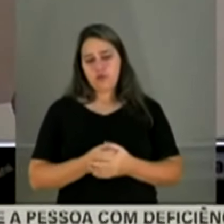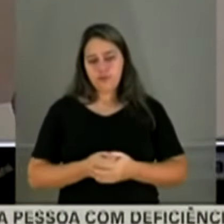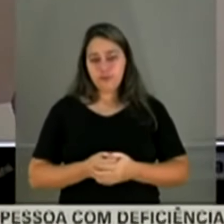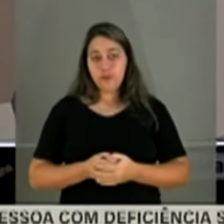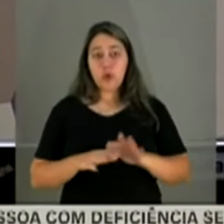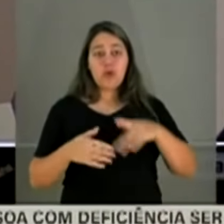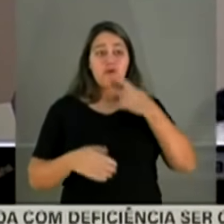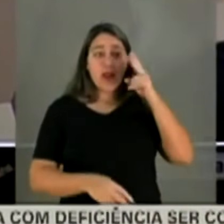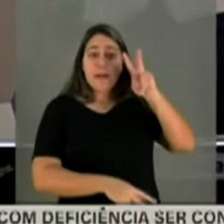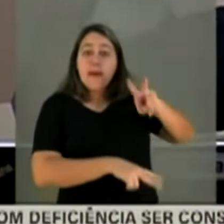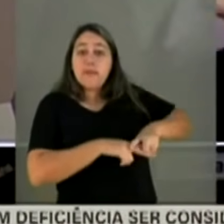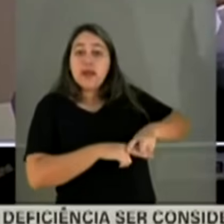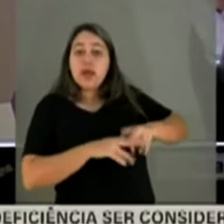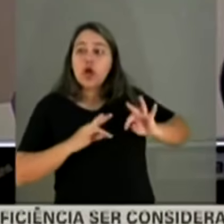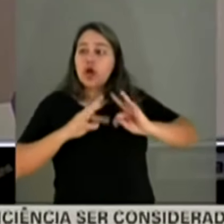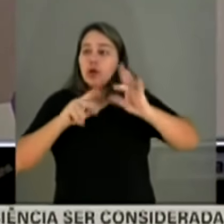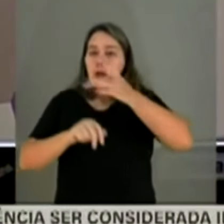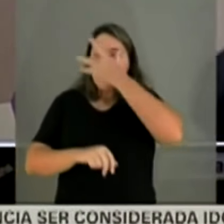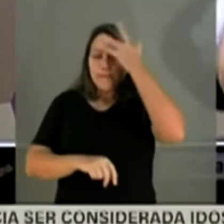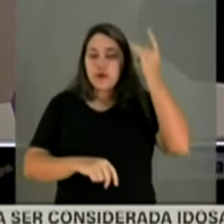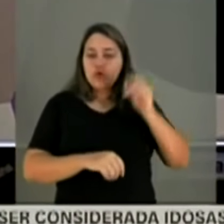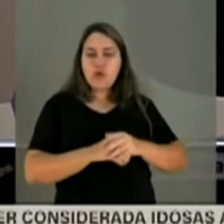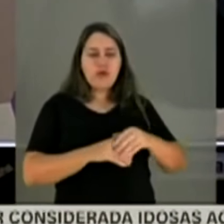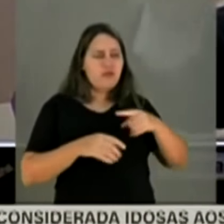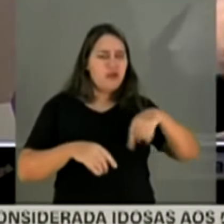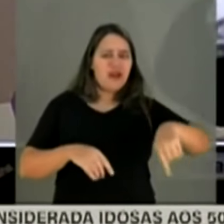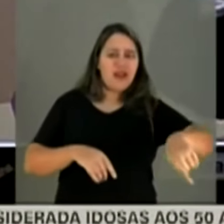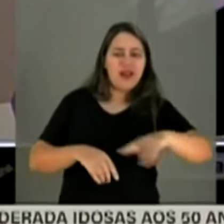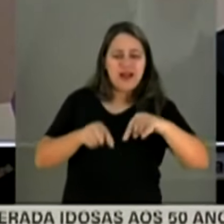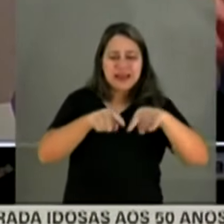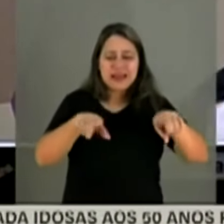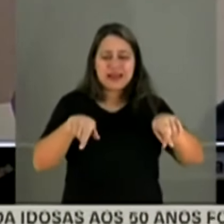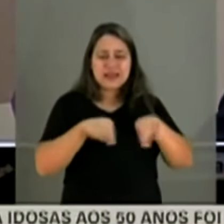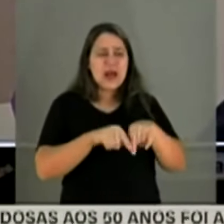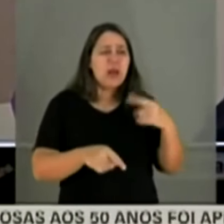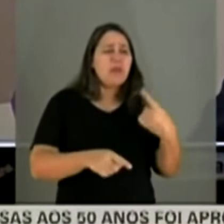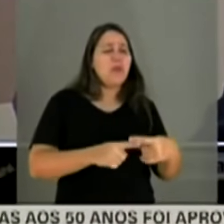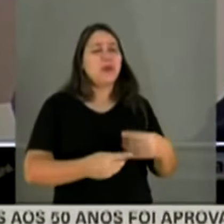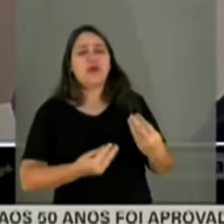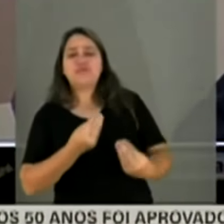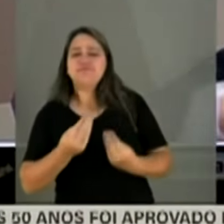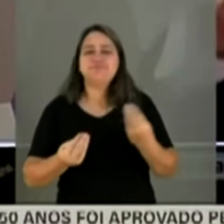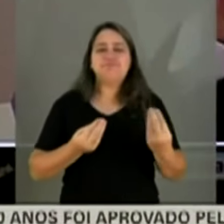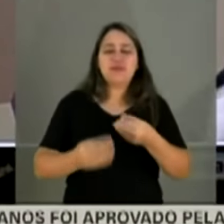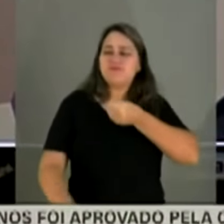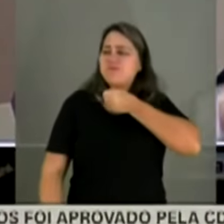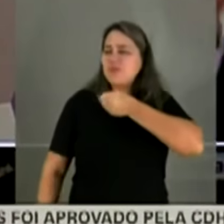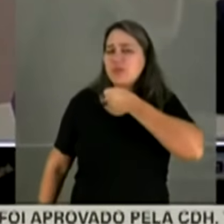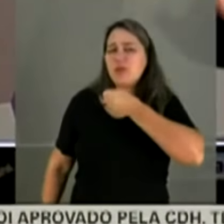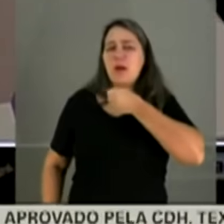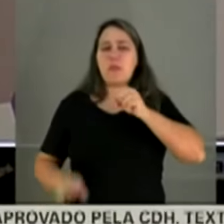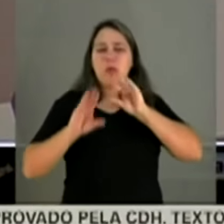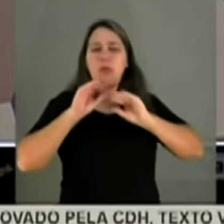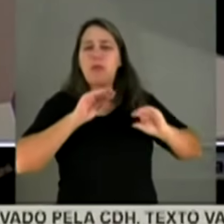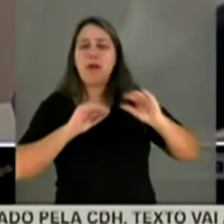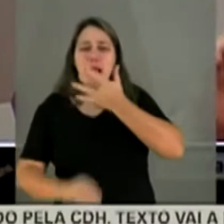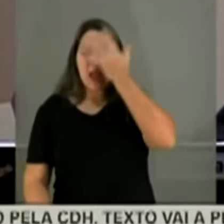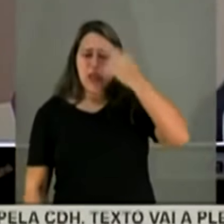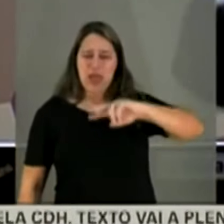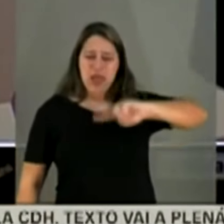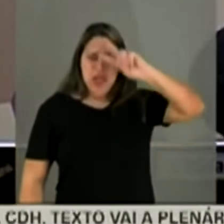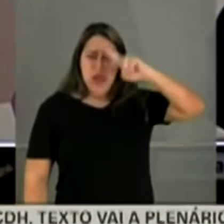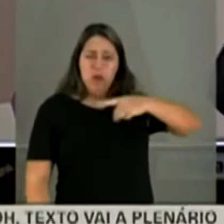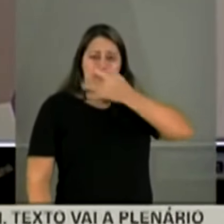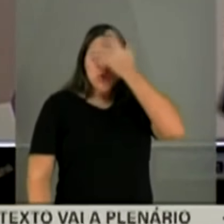detê-lo aqui, todo mundo correu lá para baixo, para a sala, e por que não sei o quê, e era entrevista dizendo que eu era o cara pior do